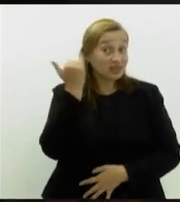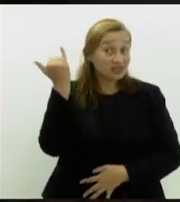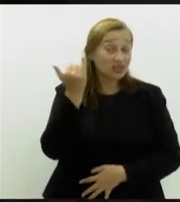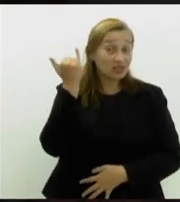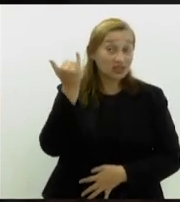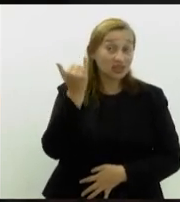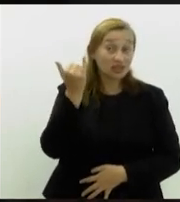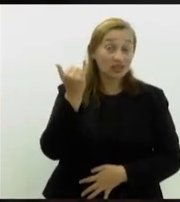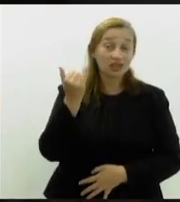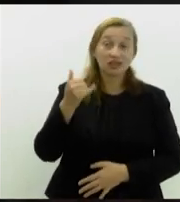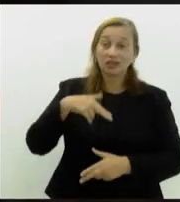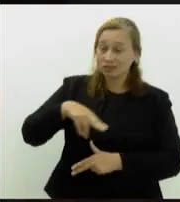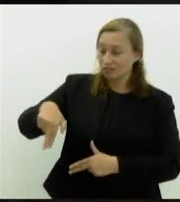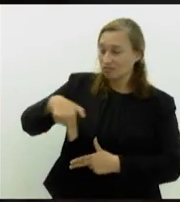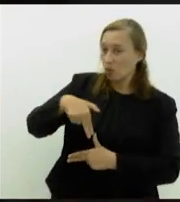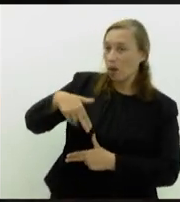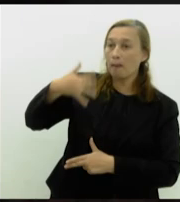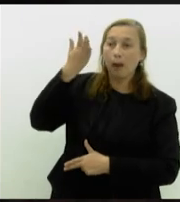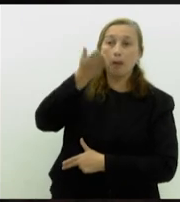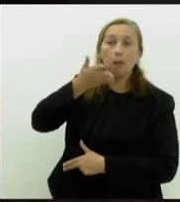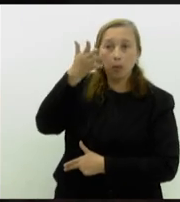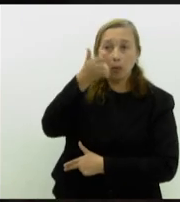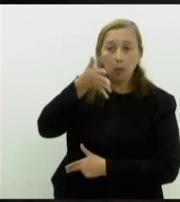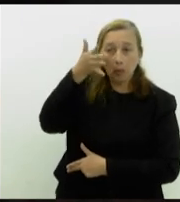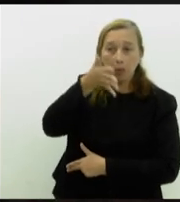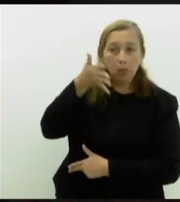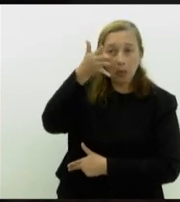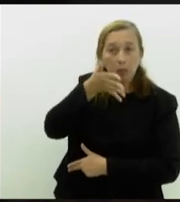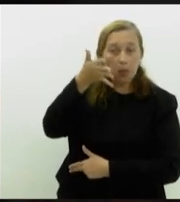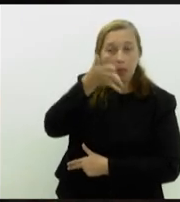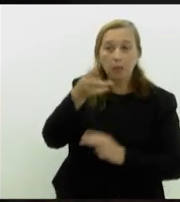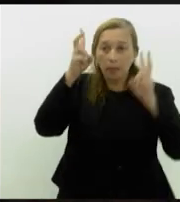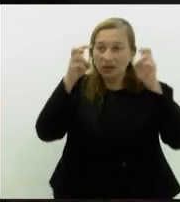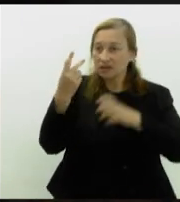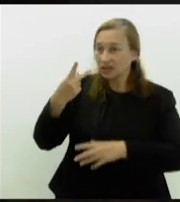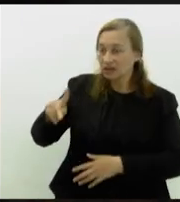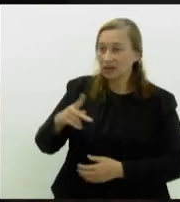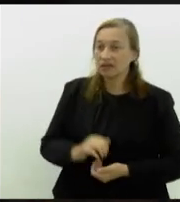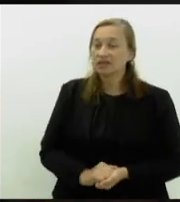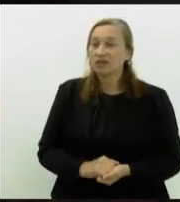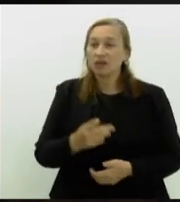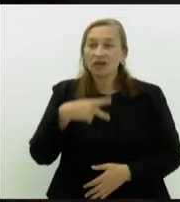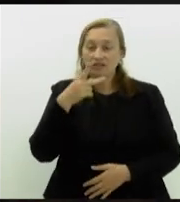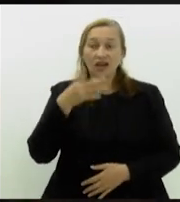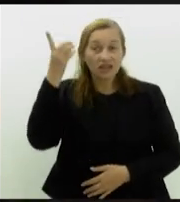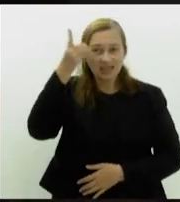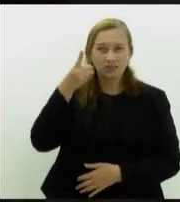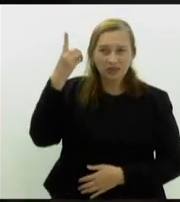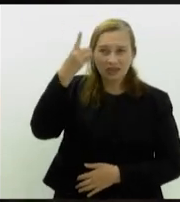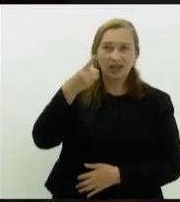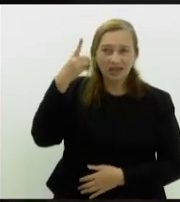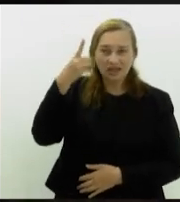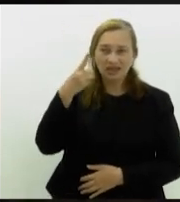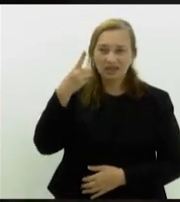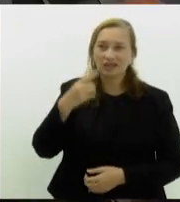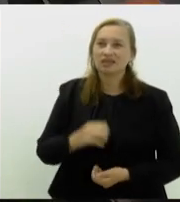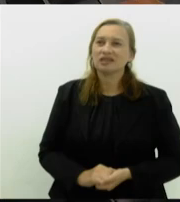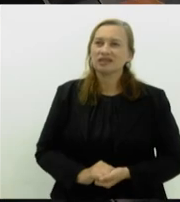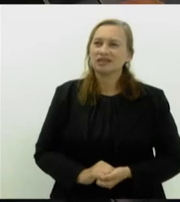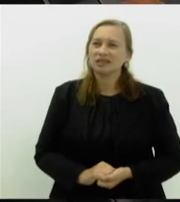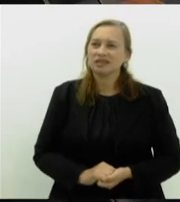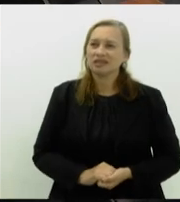oradores fazem seus discursos para temáticas livres. Com a palavra, a deputada Dani Monteiro.